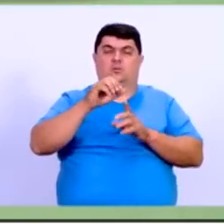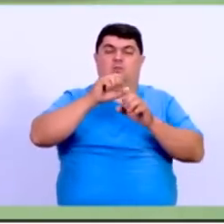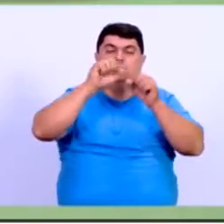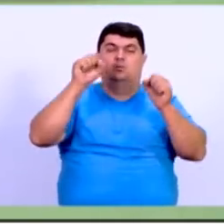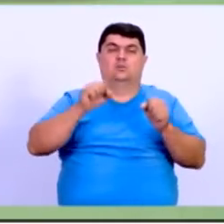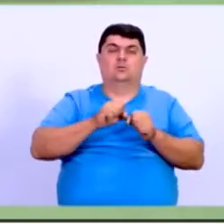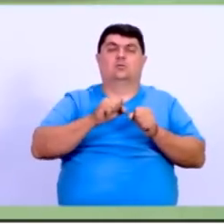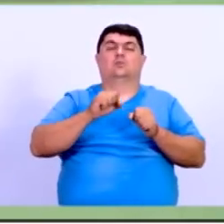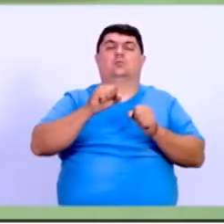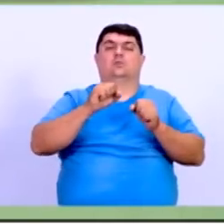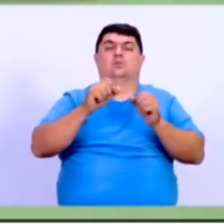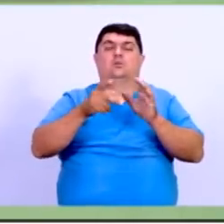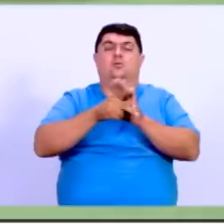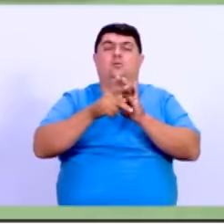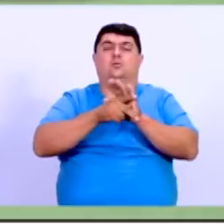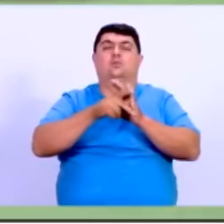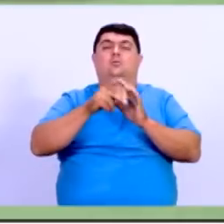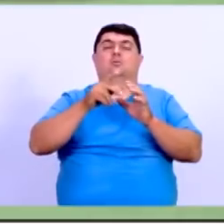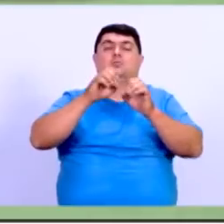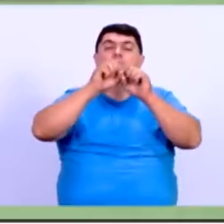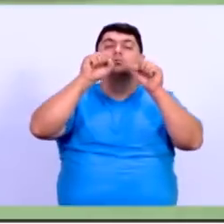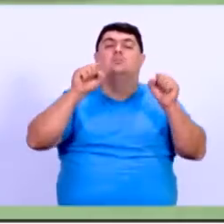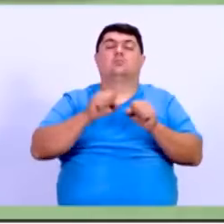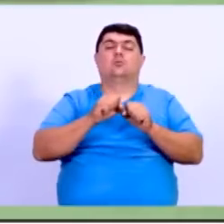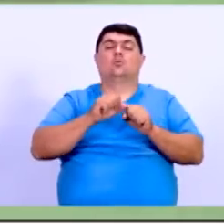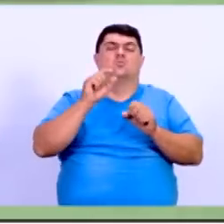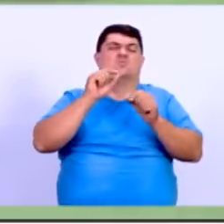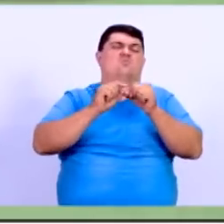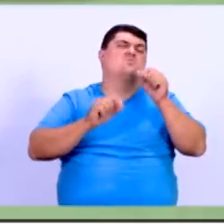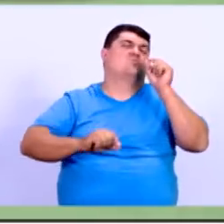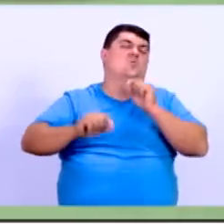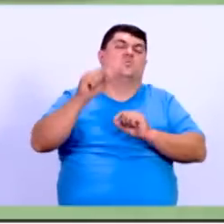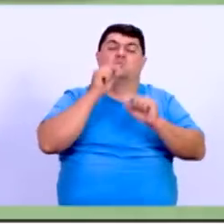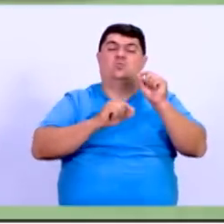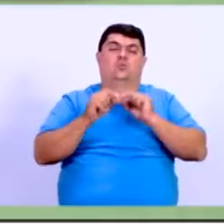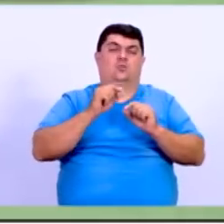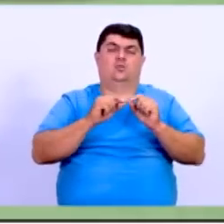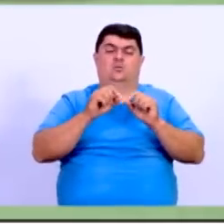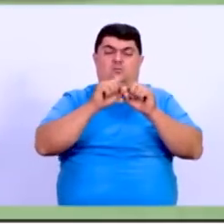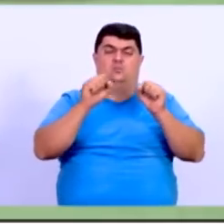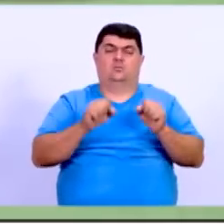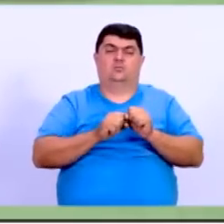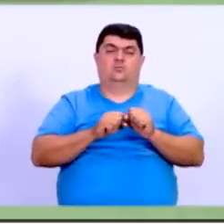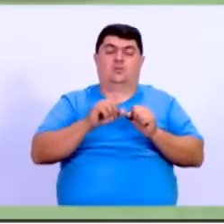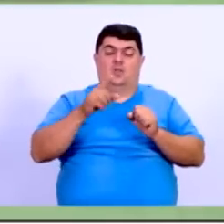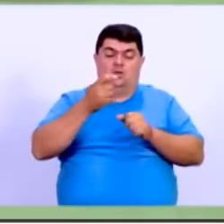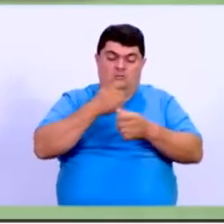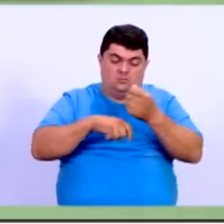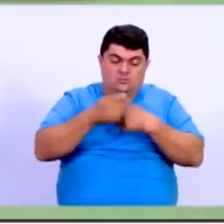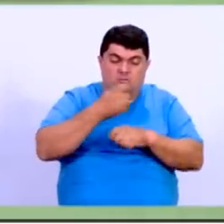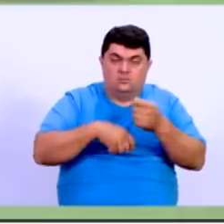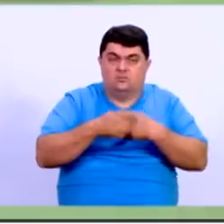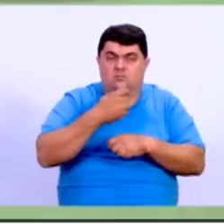operacional de rede, né, pessoal? Qual é a função desse sistema? A sua função é de